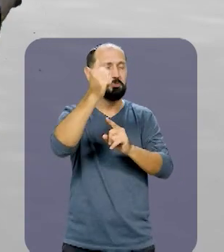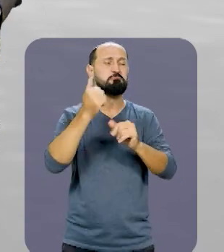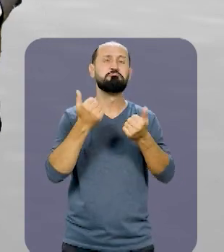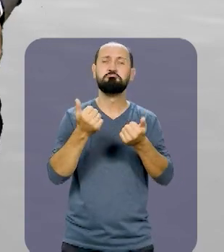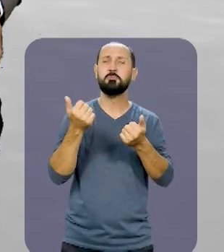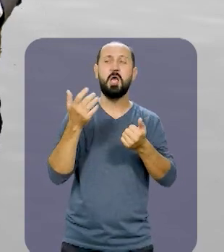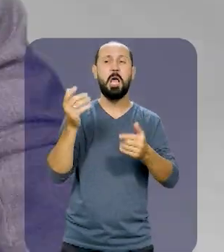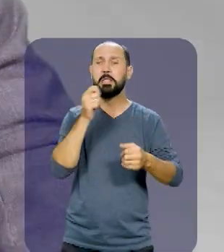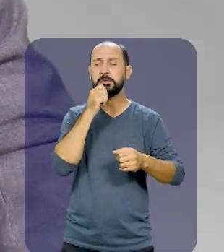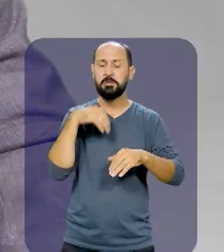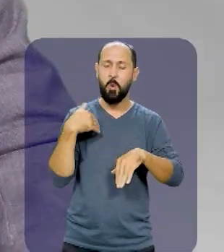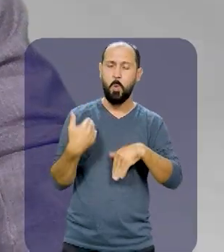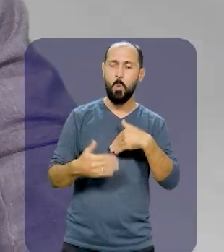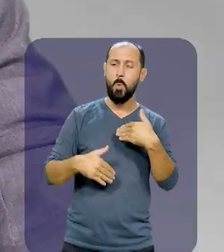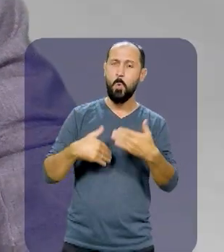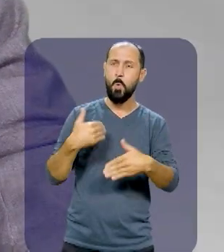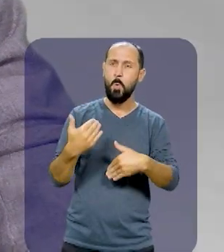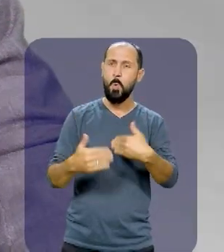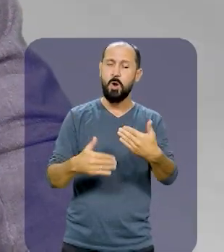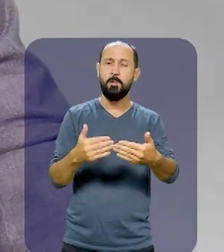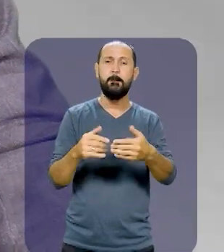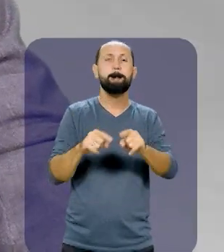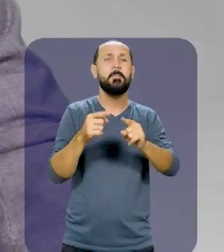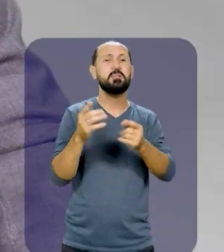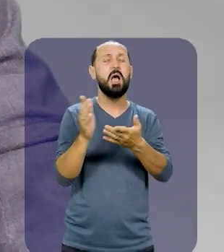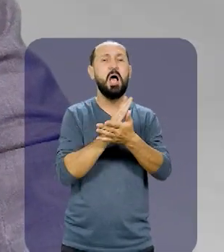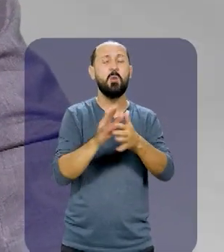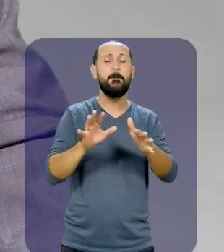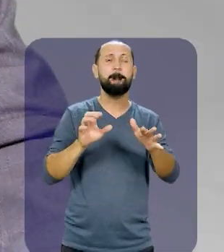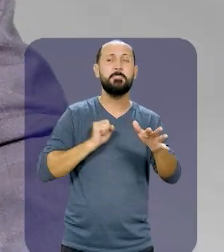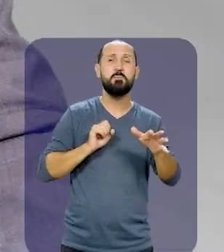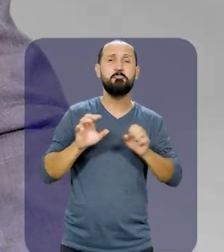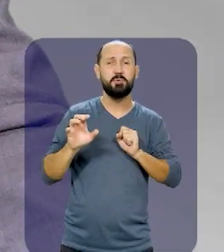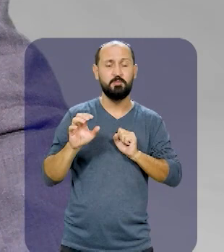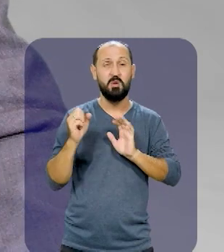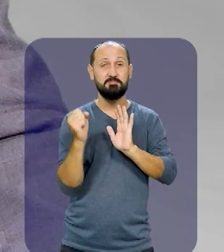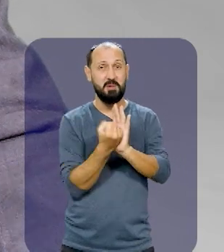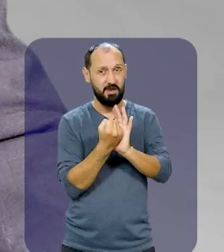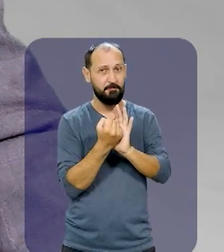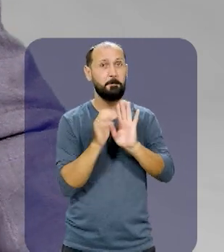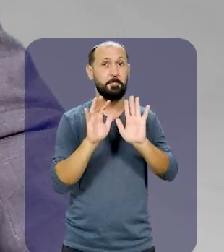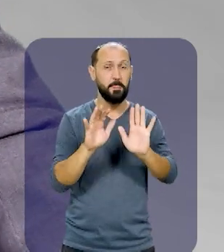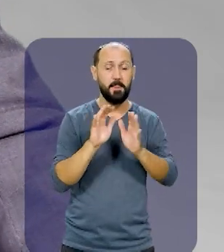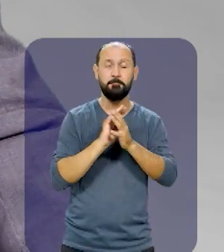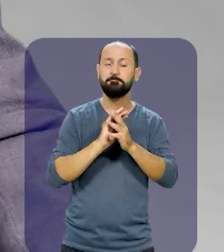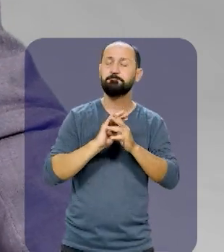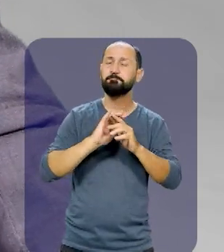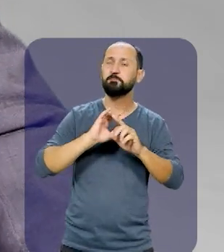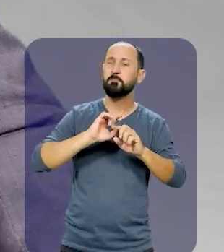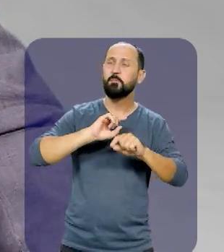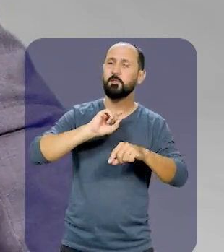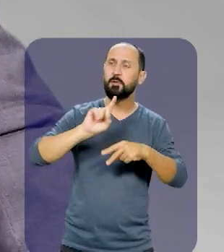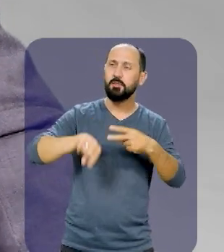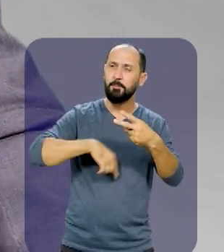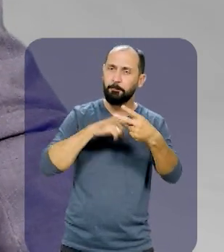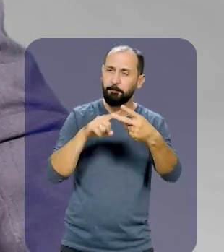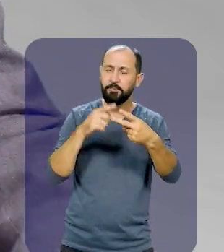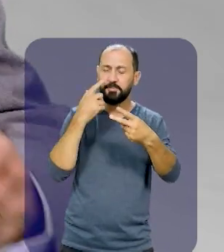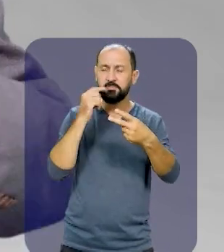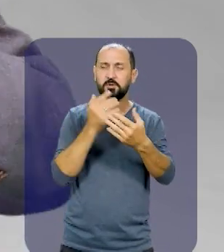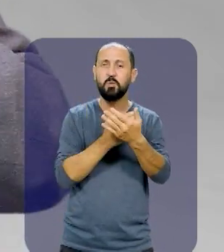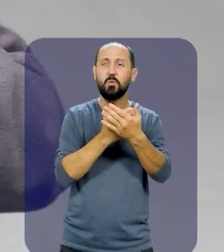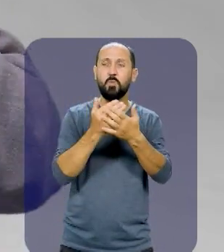vem se recuperando lentamente, mas ficaram algumas sequelas. A partir da queda